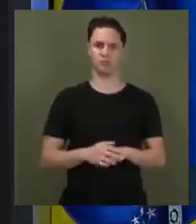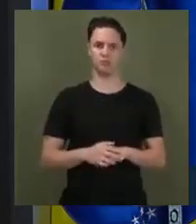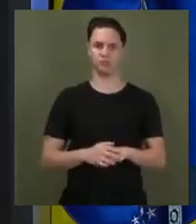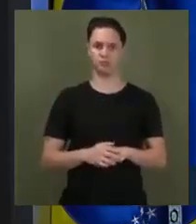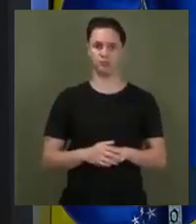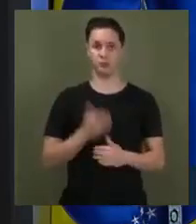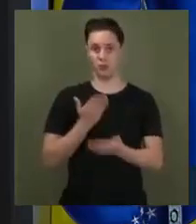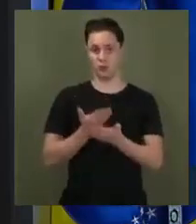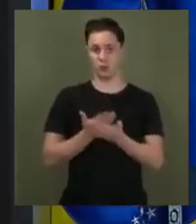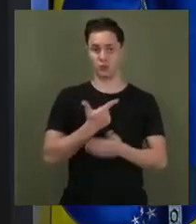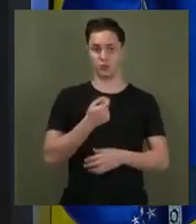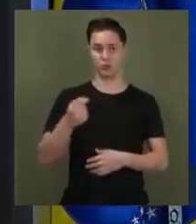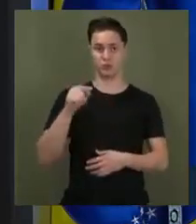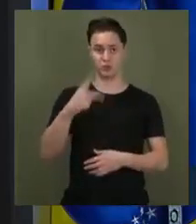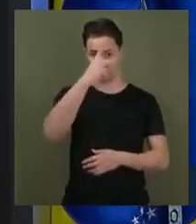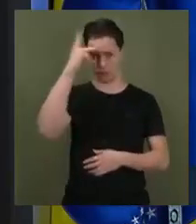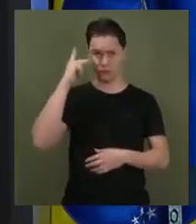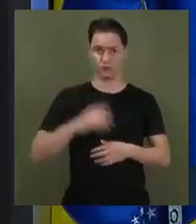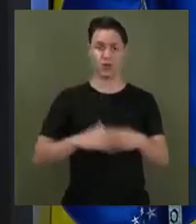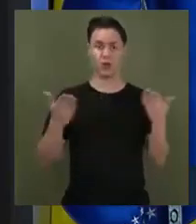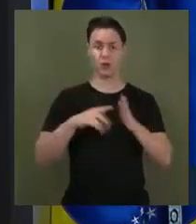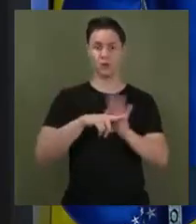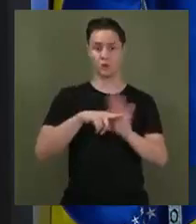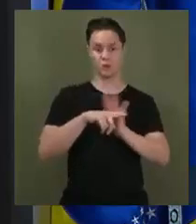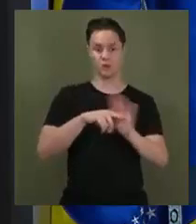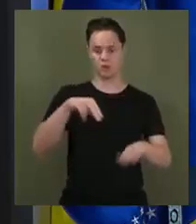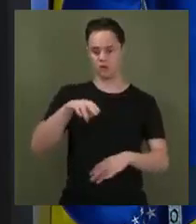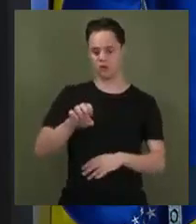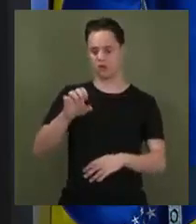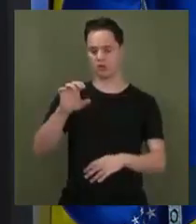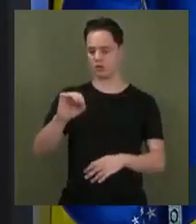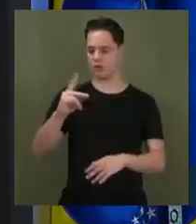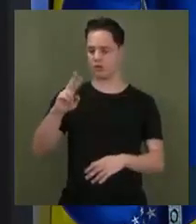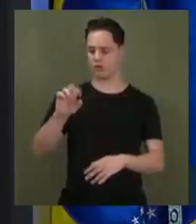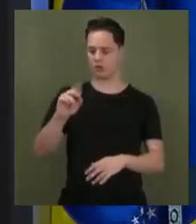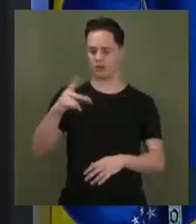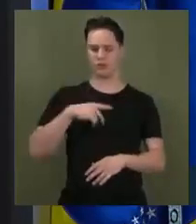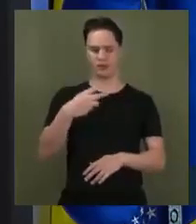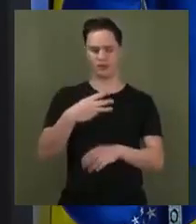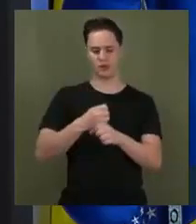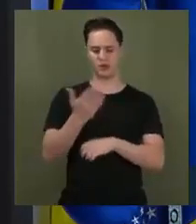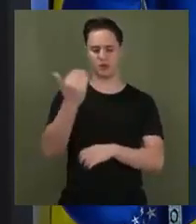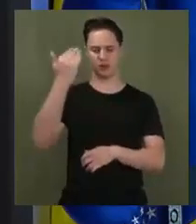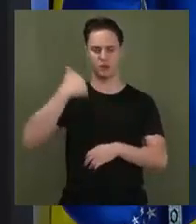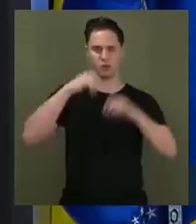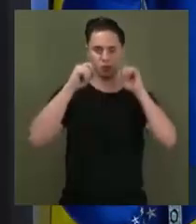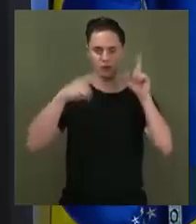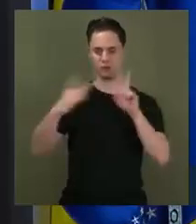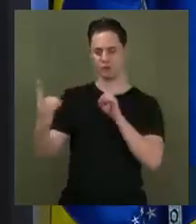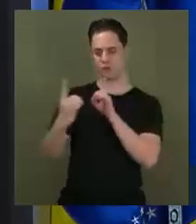Estudo de 200 mil pessoas. Aqui é um levantamento meu próprio, do ambulatório meu. Há 3 anos eu venho pontuando meus